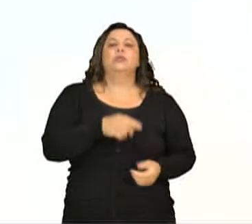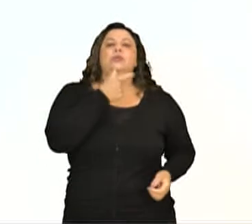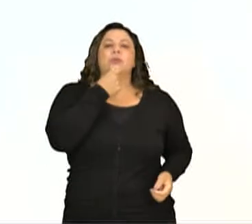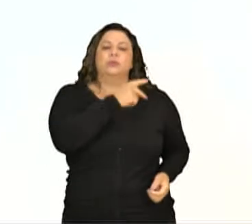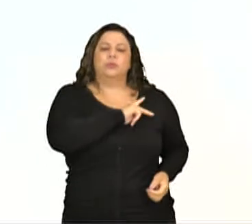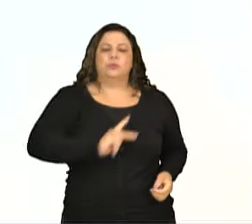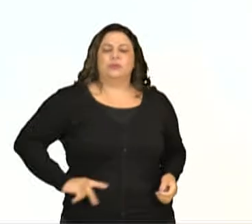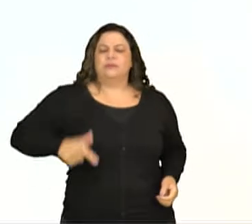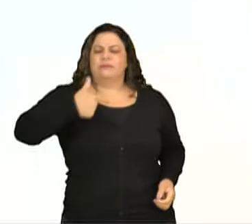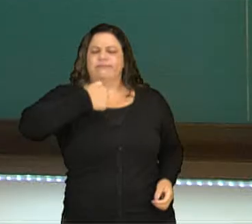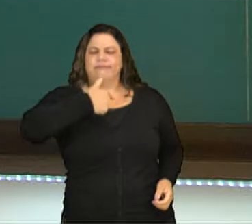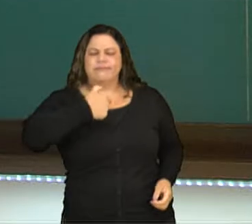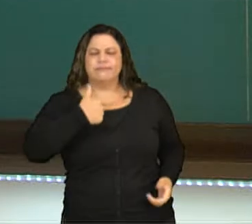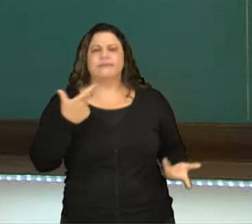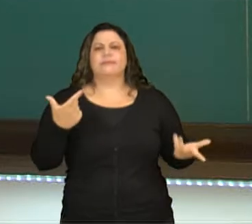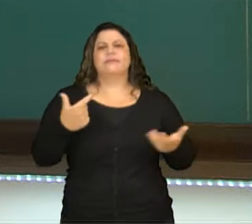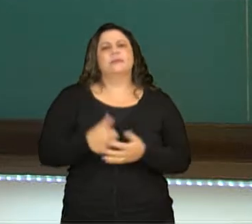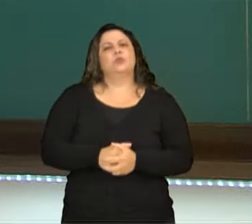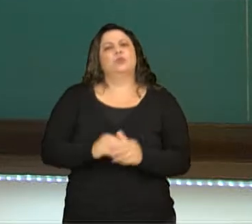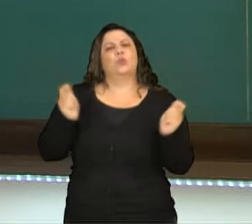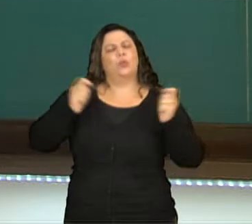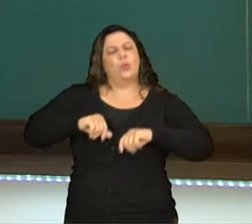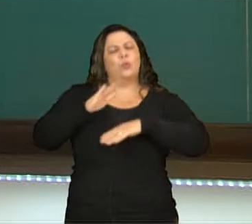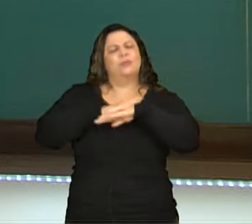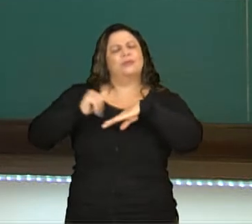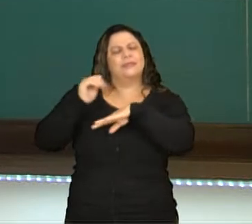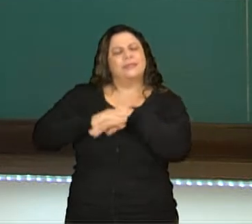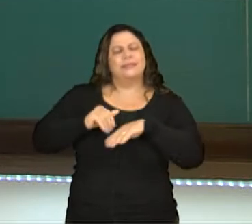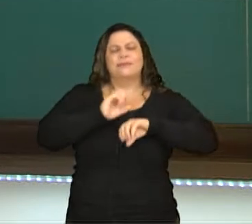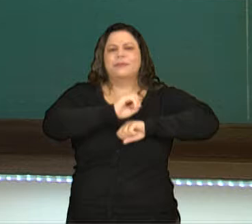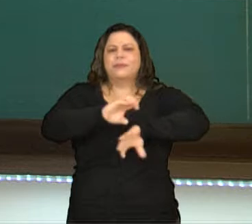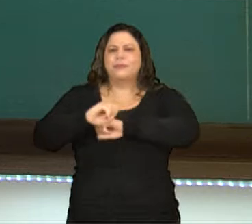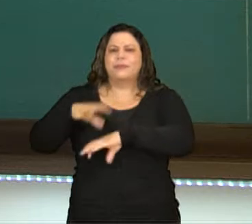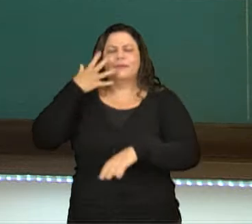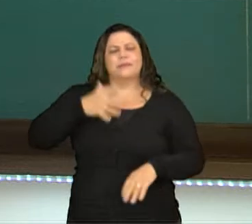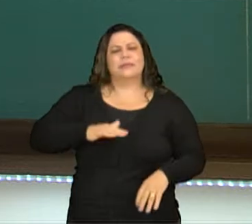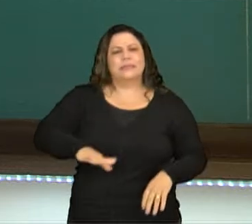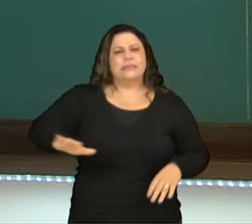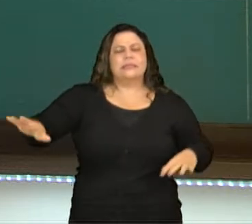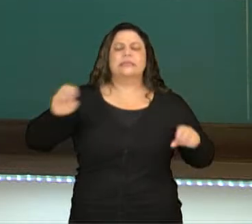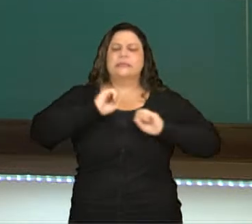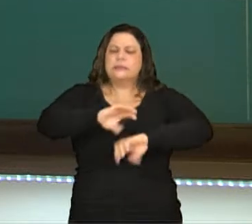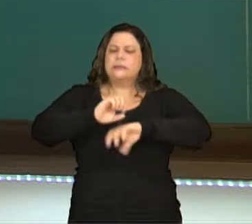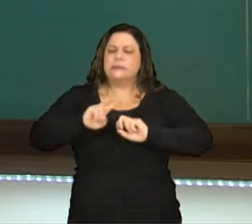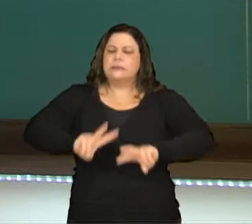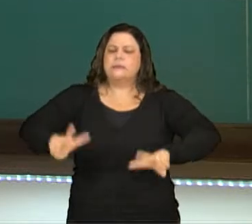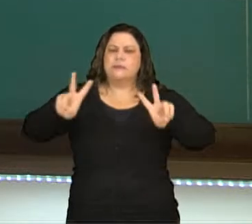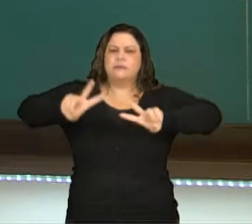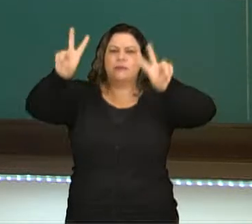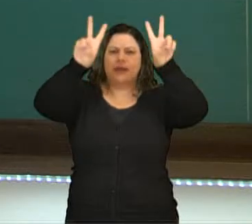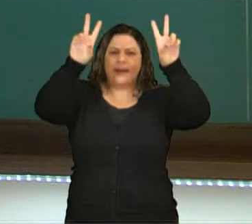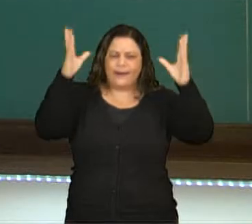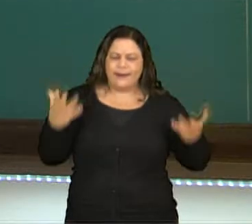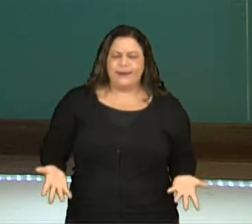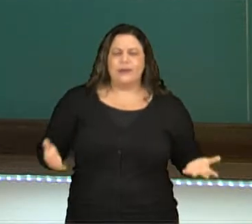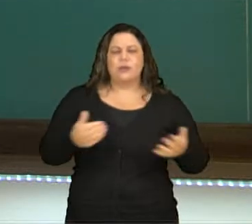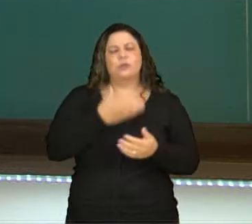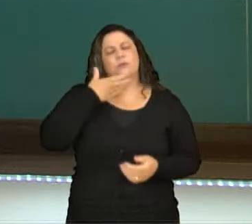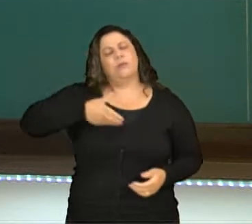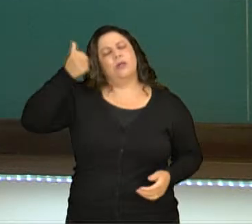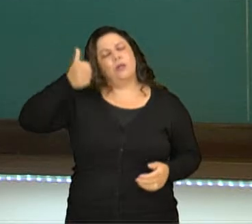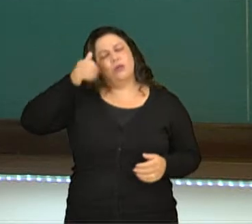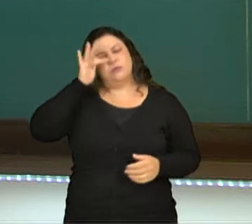com as crianças, conversando com as crianças, ensinando os valores que ele acreditava serem os melhores para o futuro